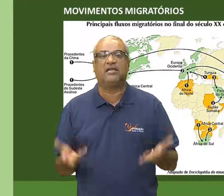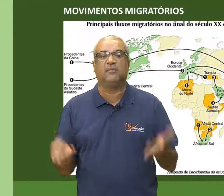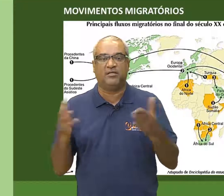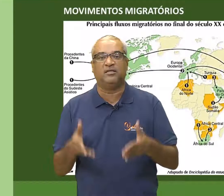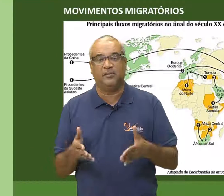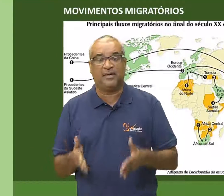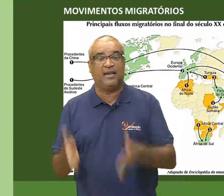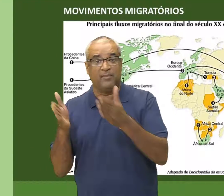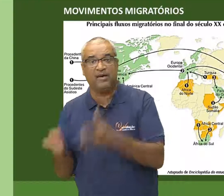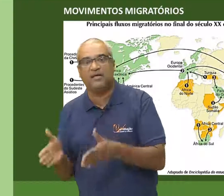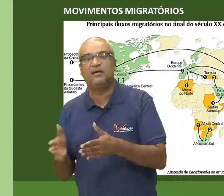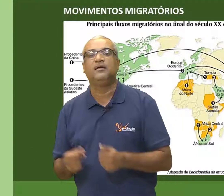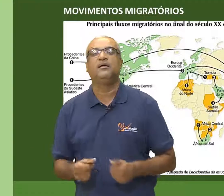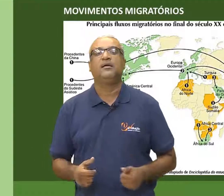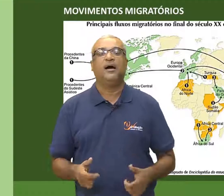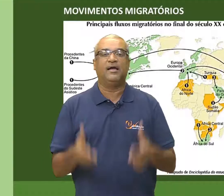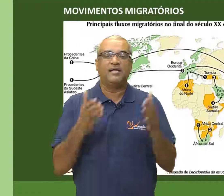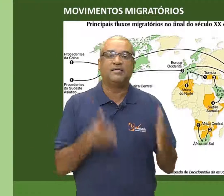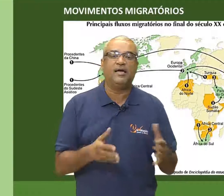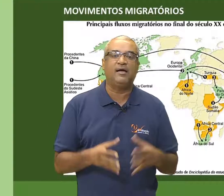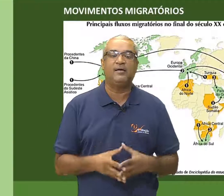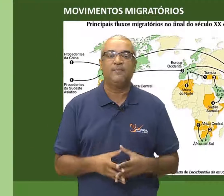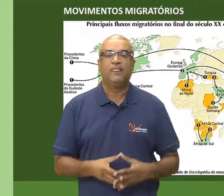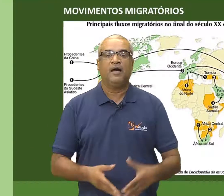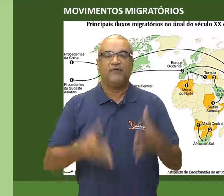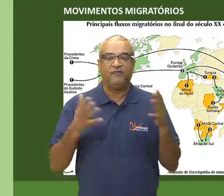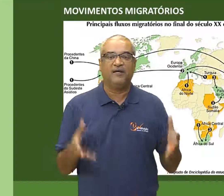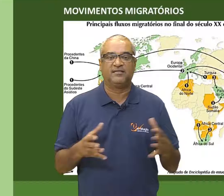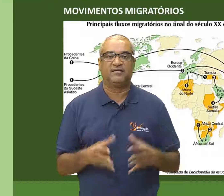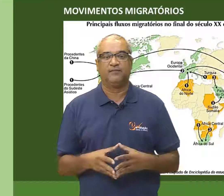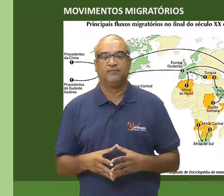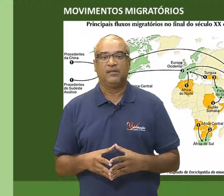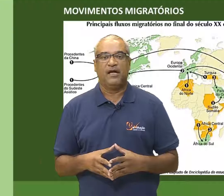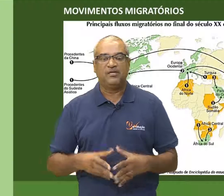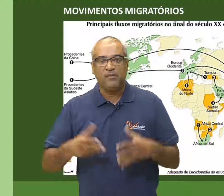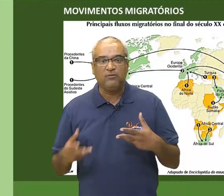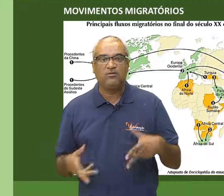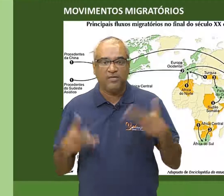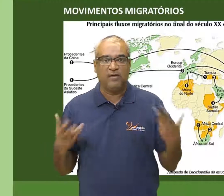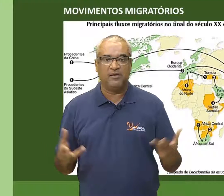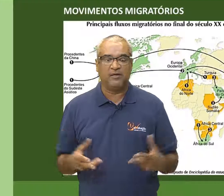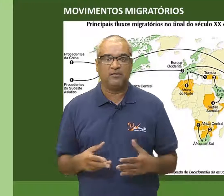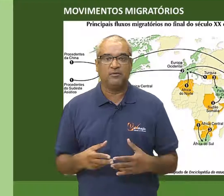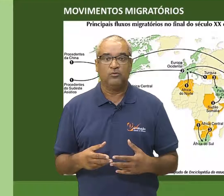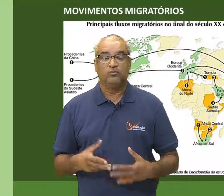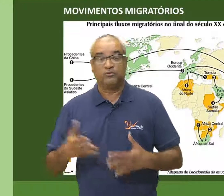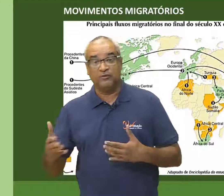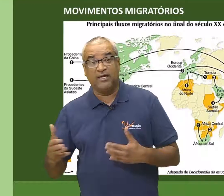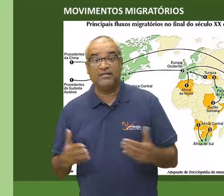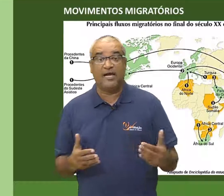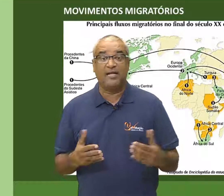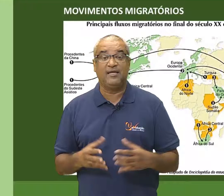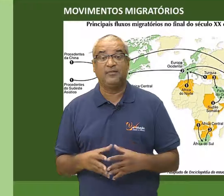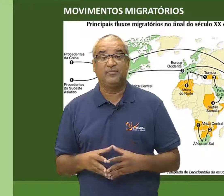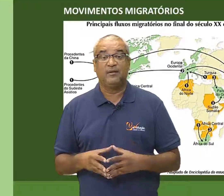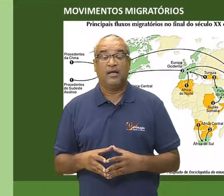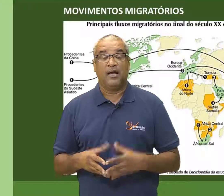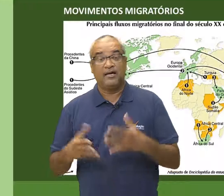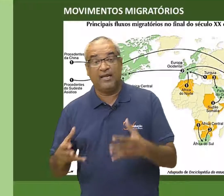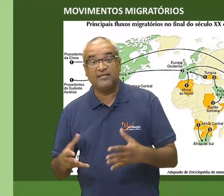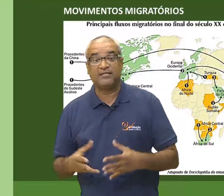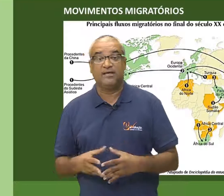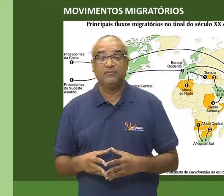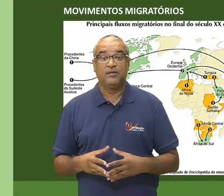seriam as áreas mais dinâmicas? A Alemanha, a Inglaterra, a França. As menos dinâmicas, o sul da Itália,